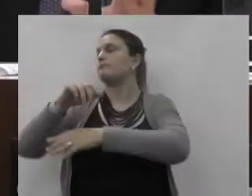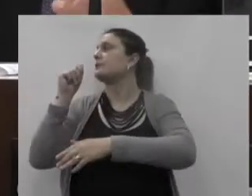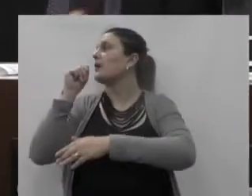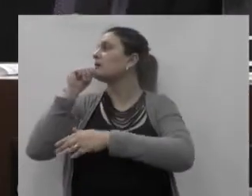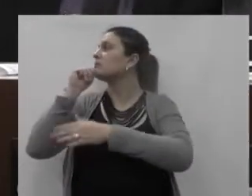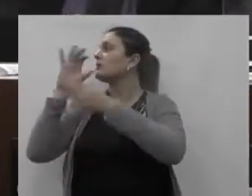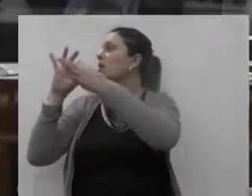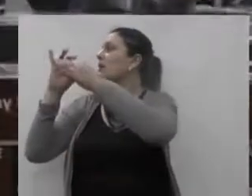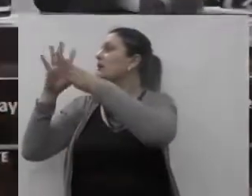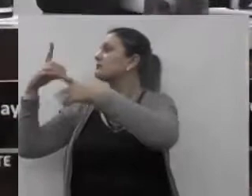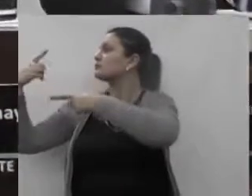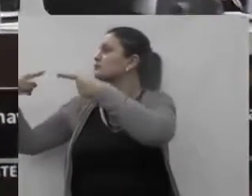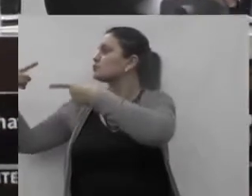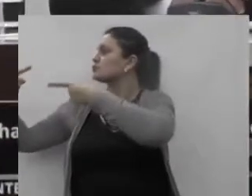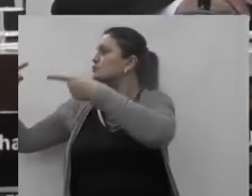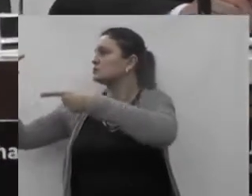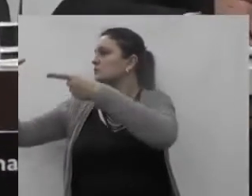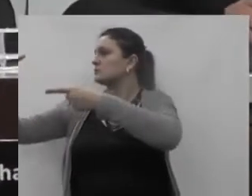Ainda em discussão?